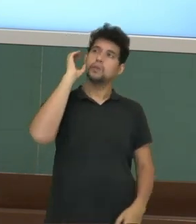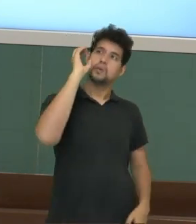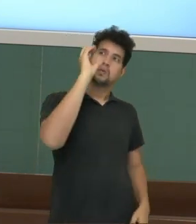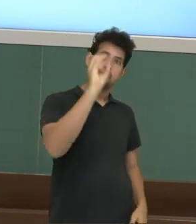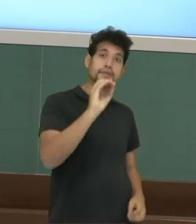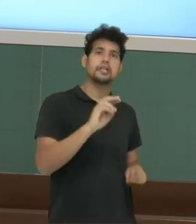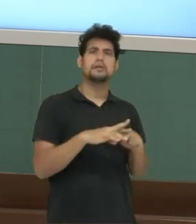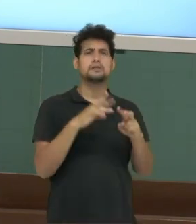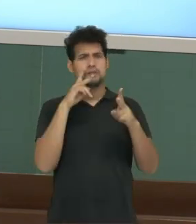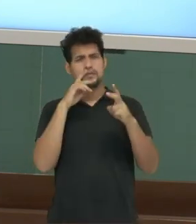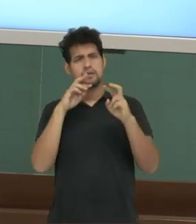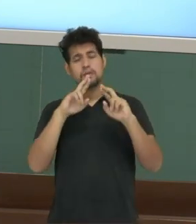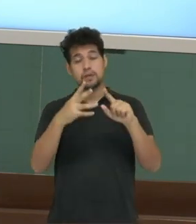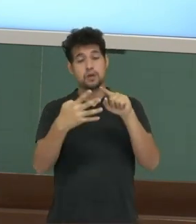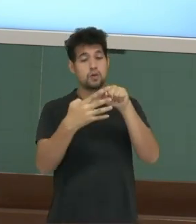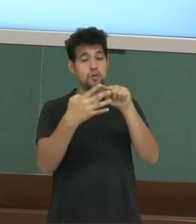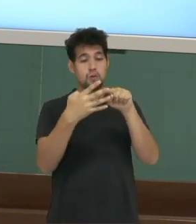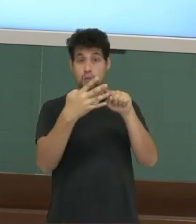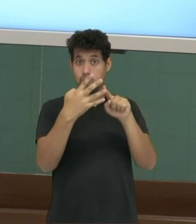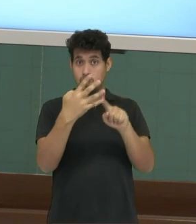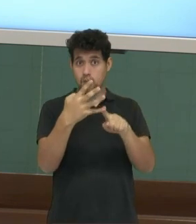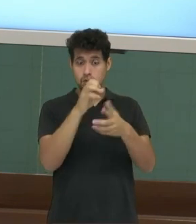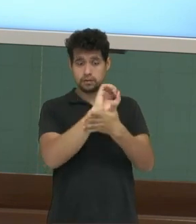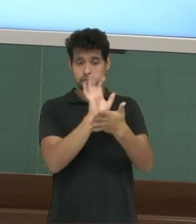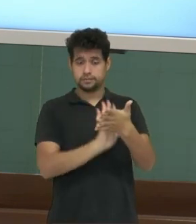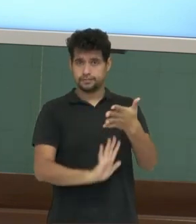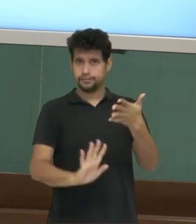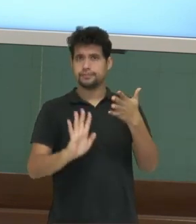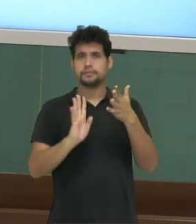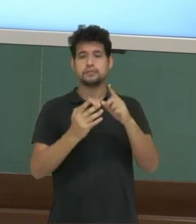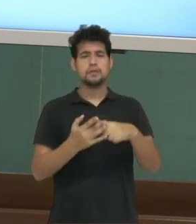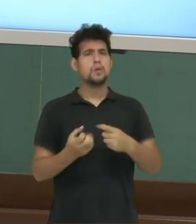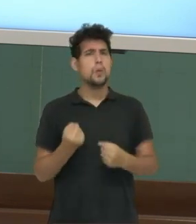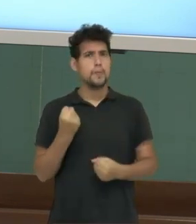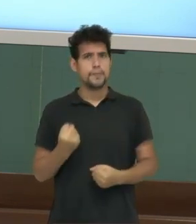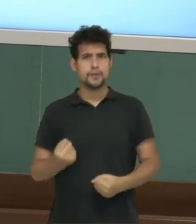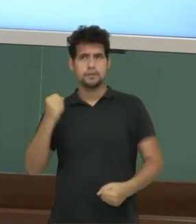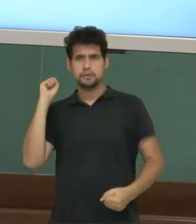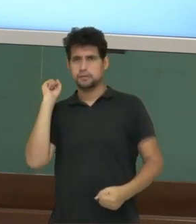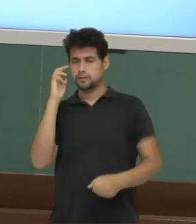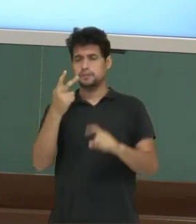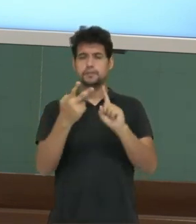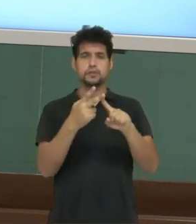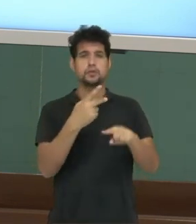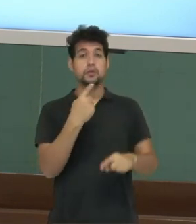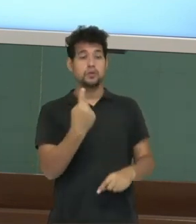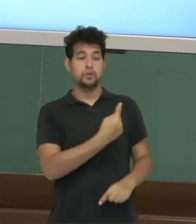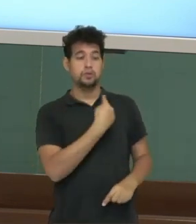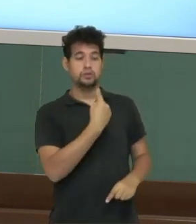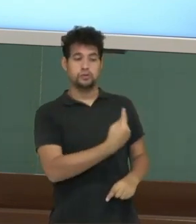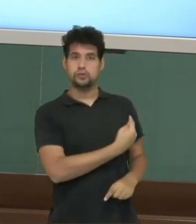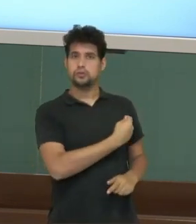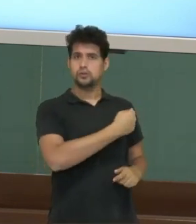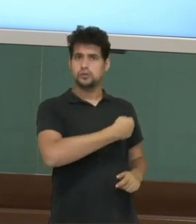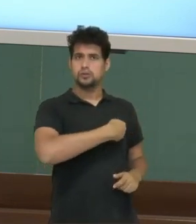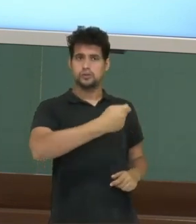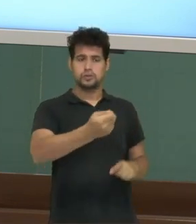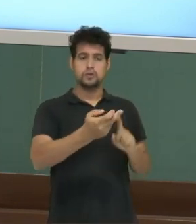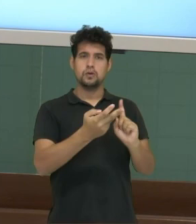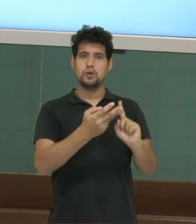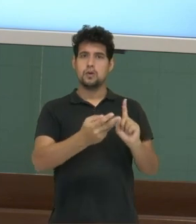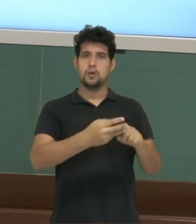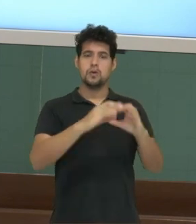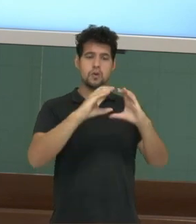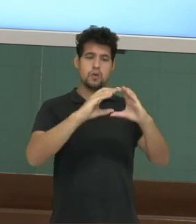vimos que são 4 provas, o arremesso do peso, o lançamento do disco, lançamento do martelo e